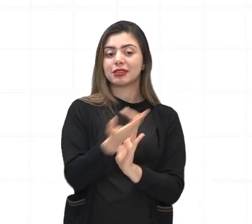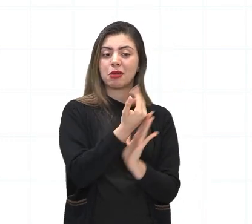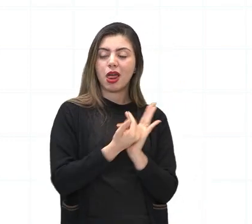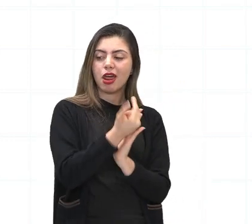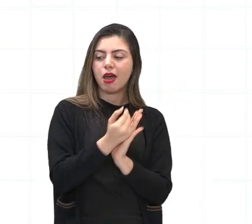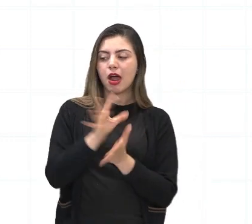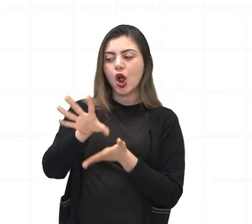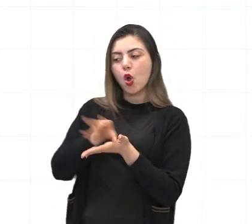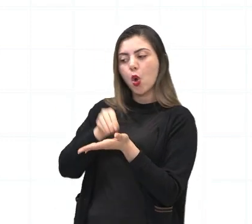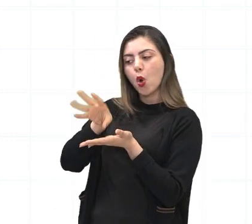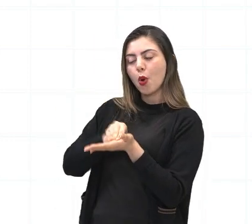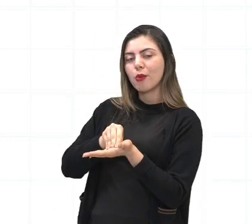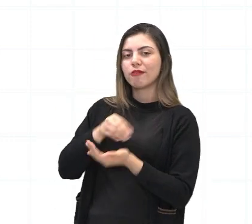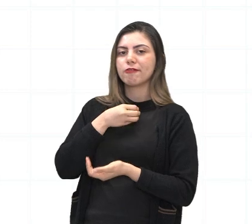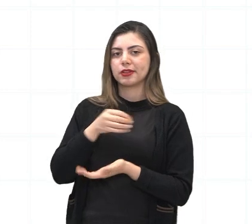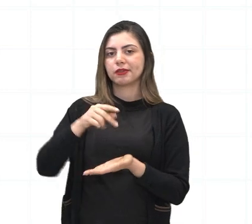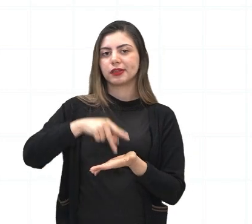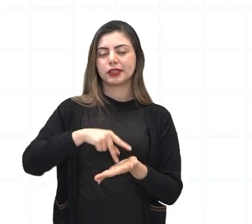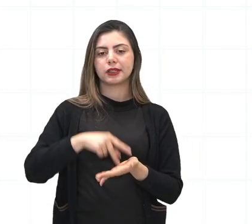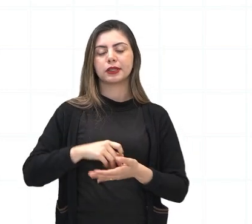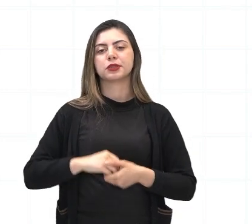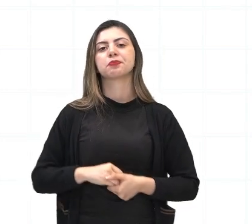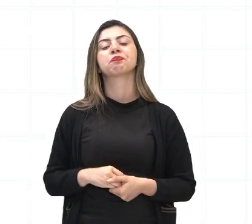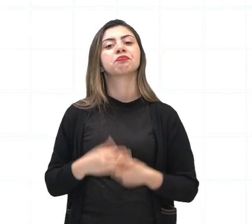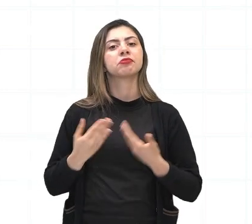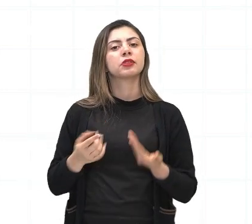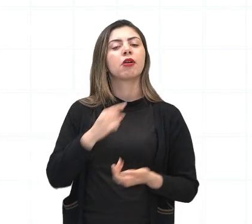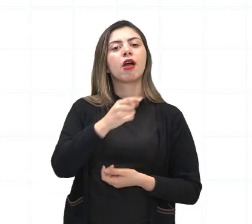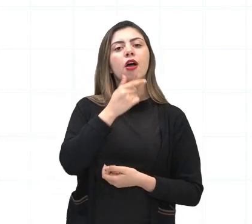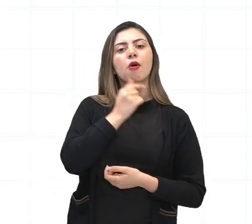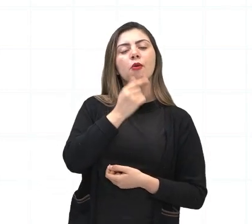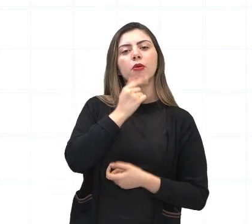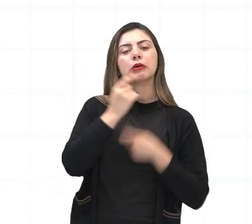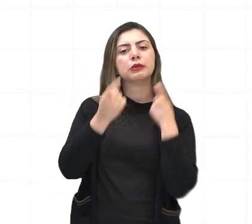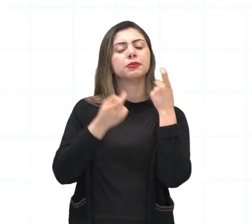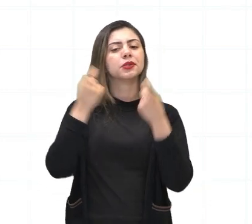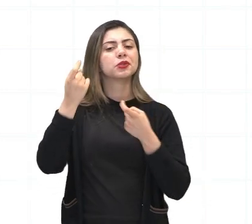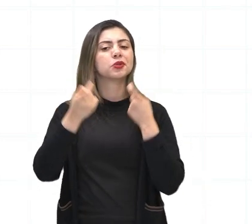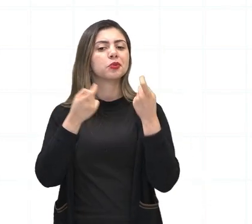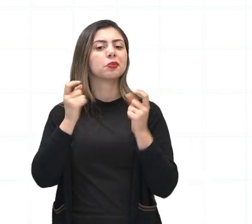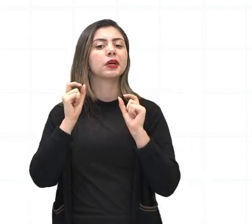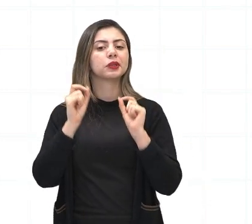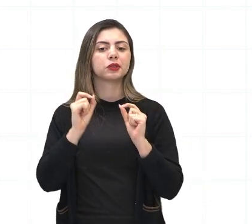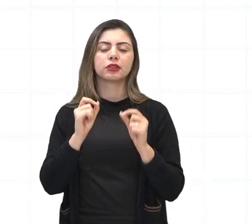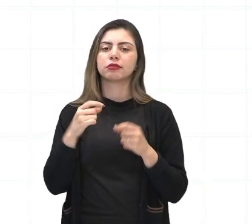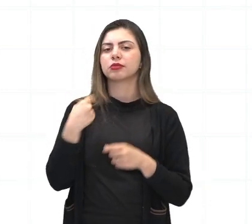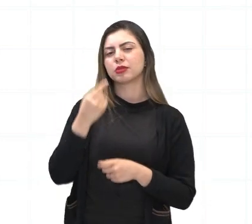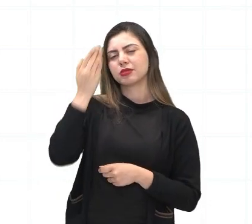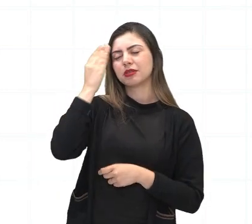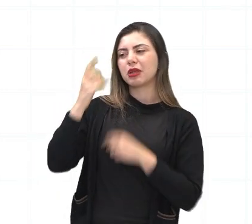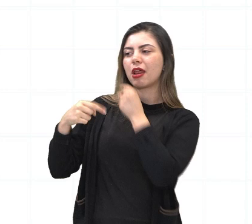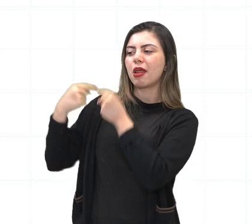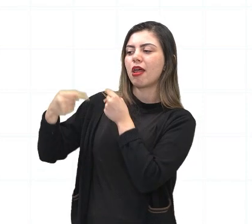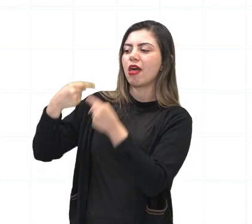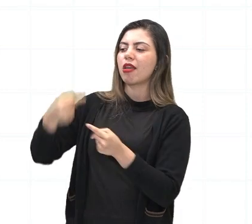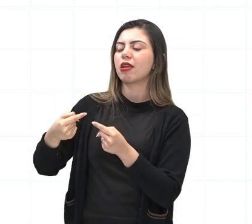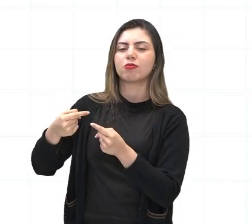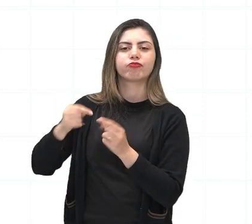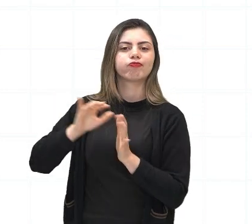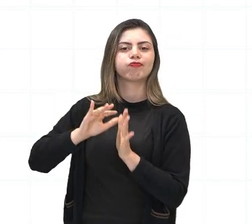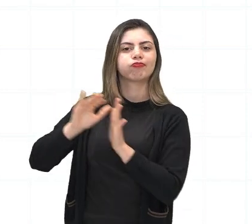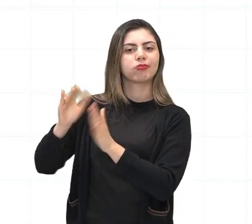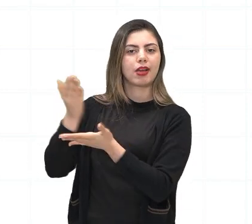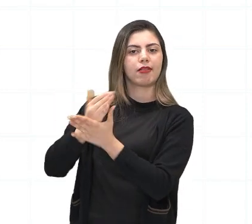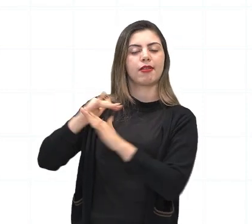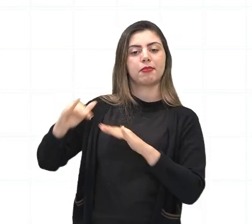telas a preocupação do artista era também com a superação das tradições clássica e romântica além dos